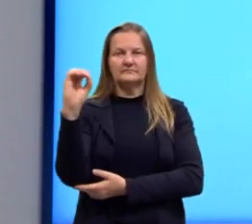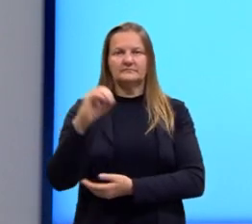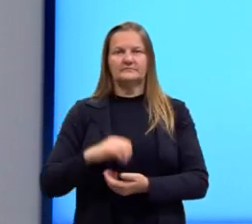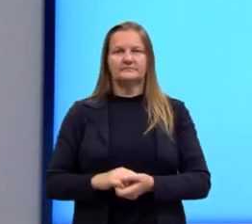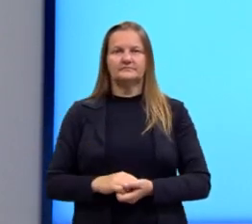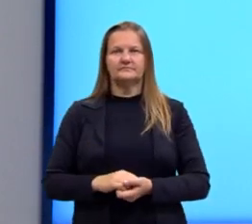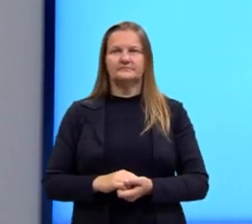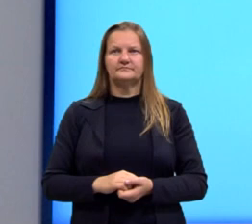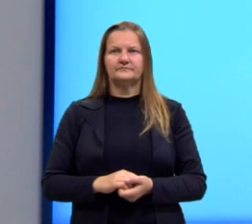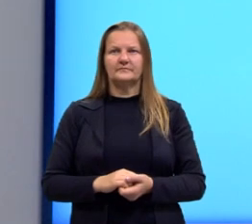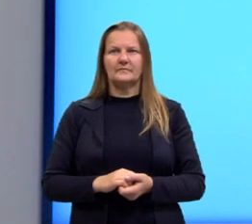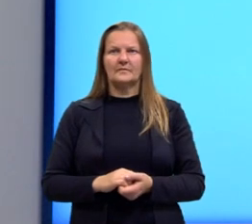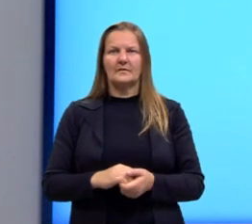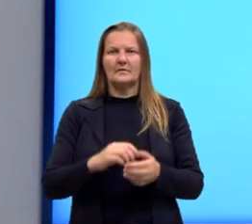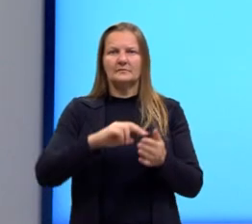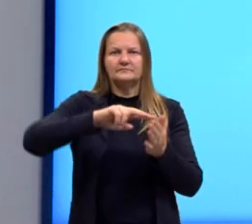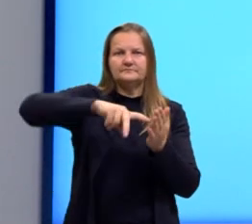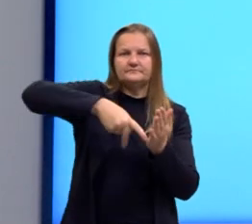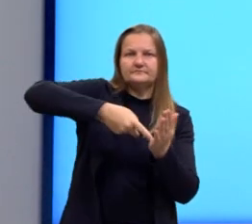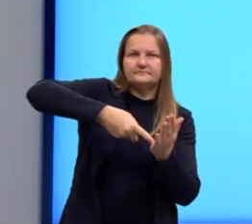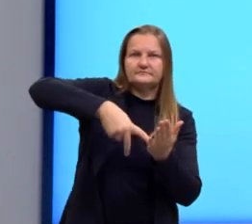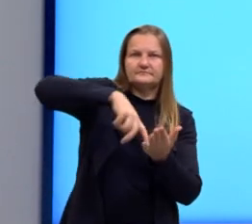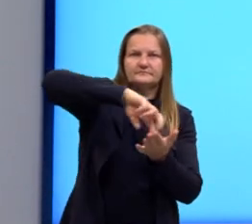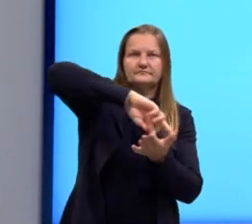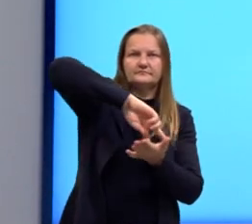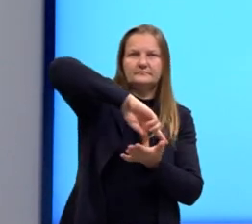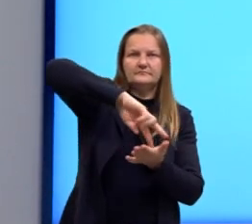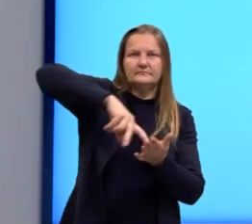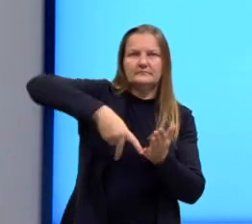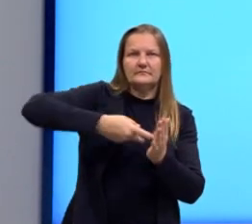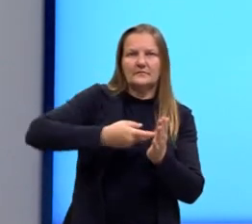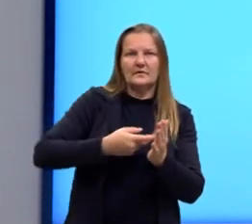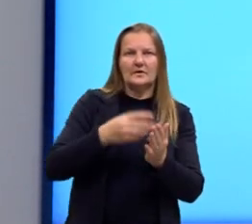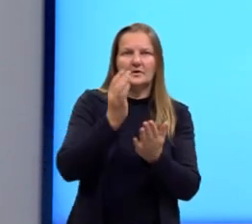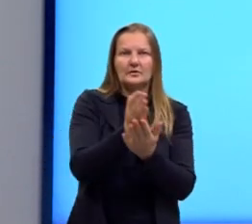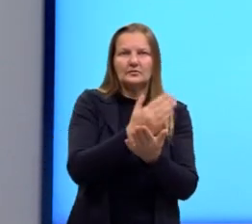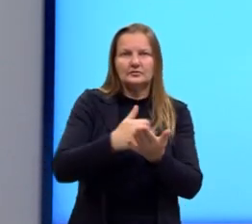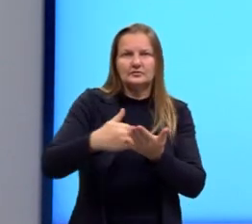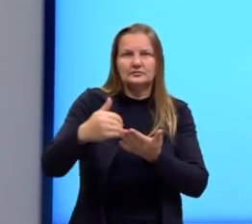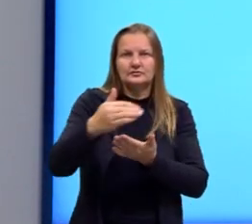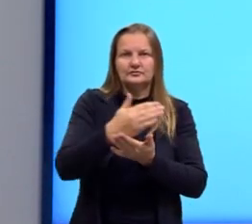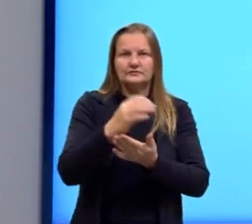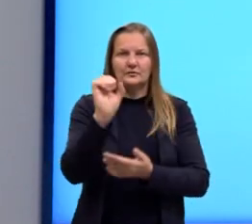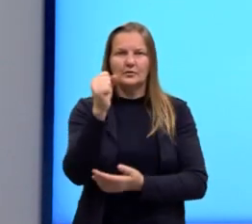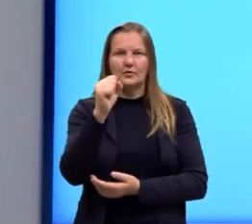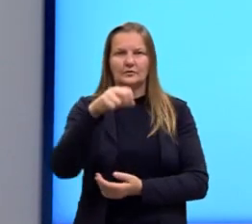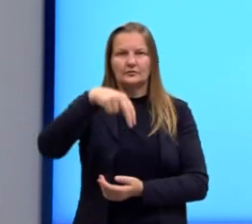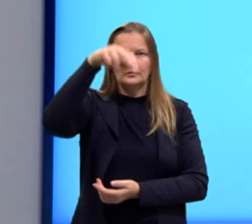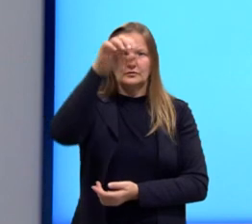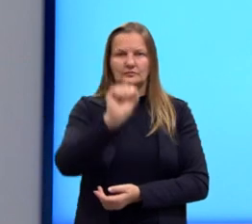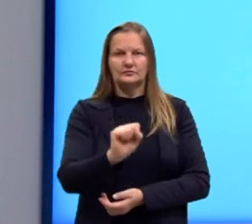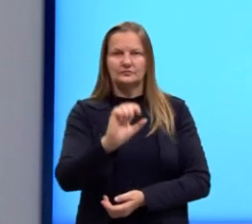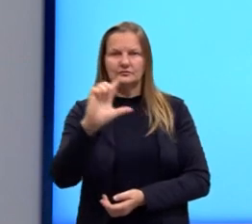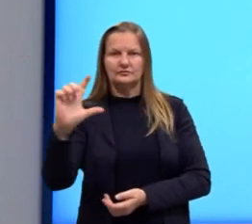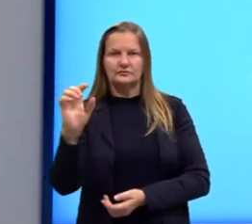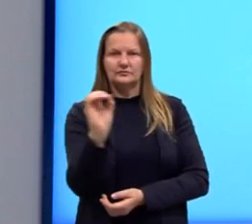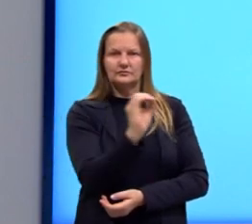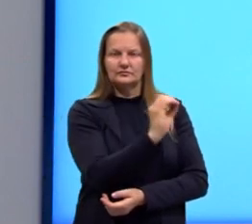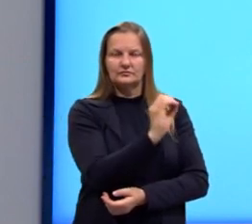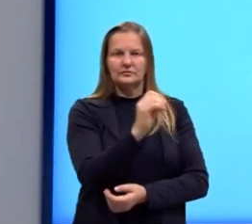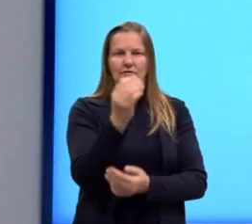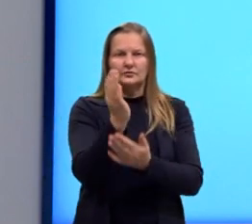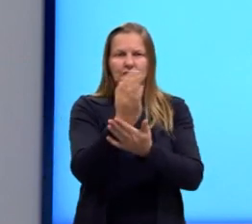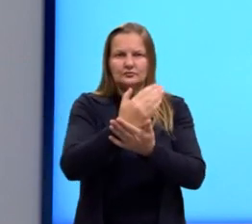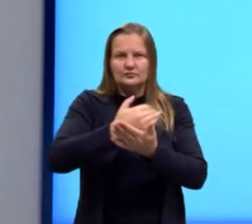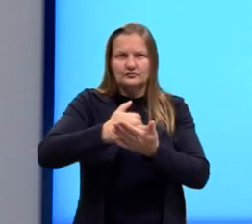como sentidos Eles foram divididos ali então em 8 né Nós pegamos os 360 graus e